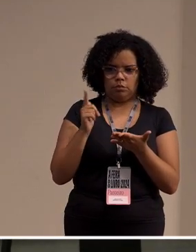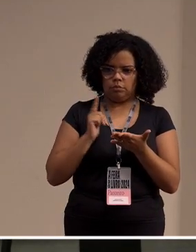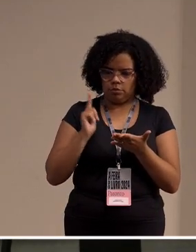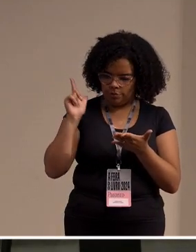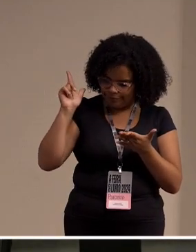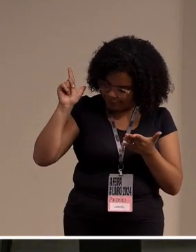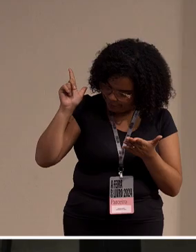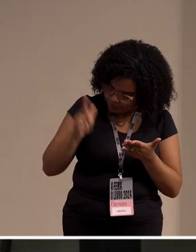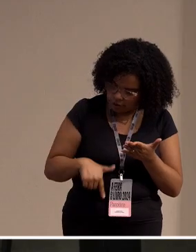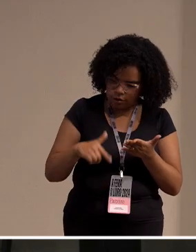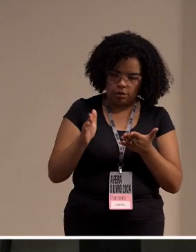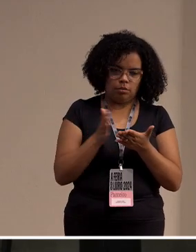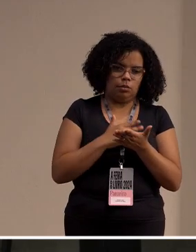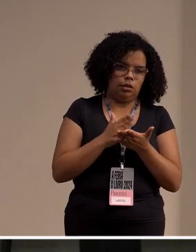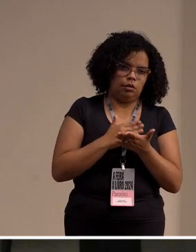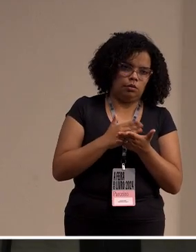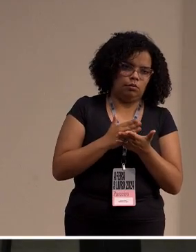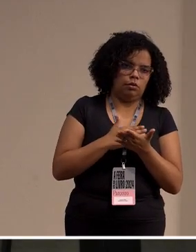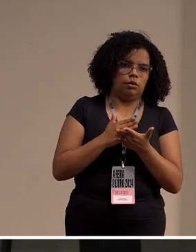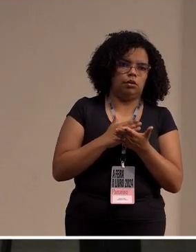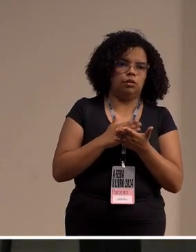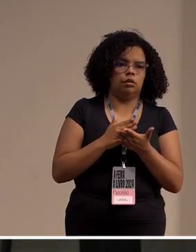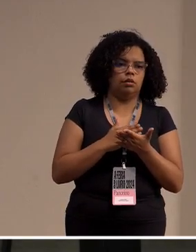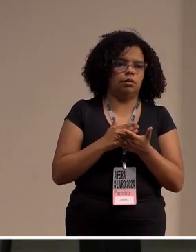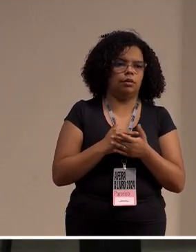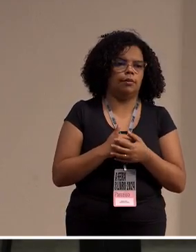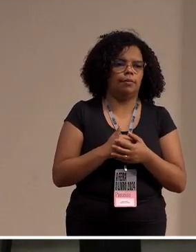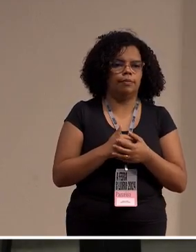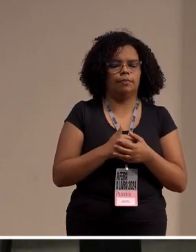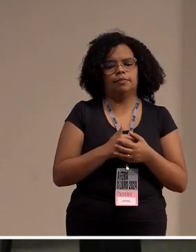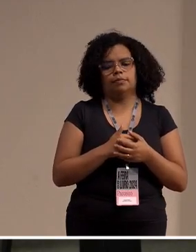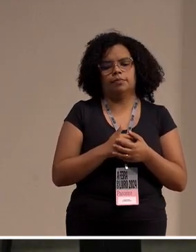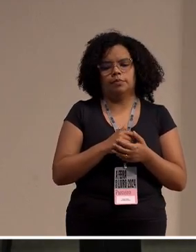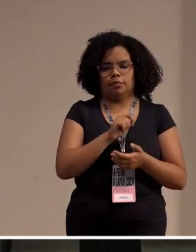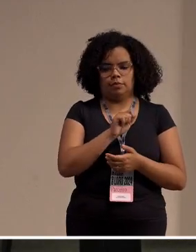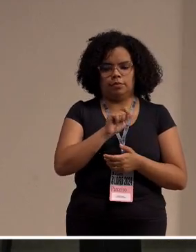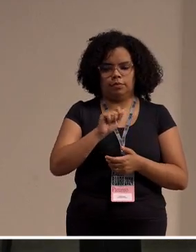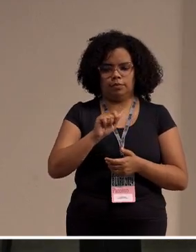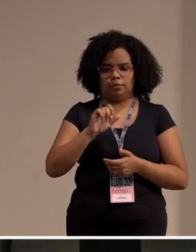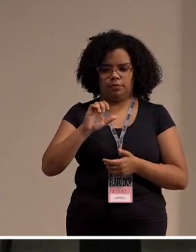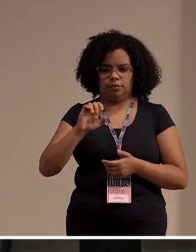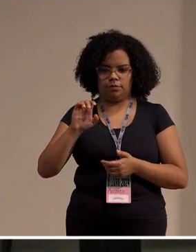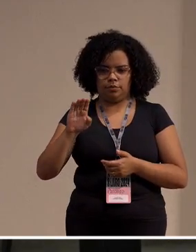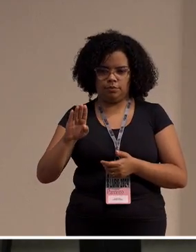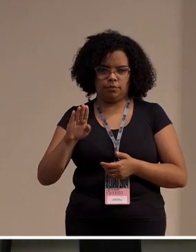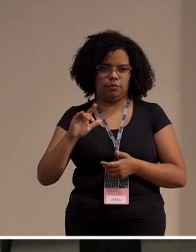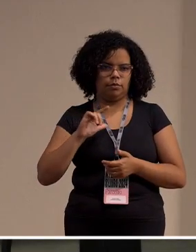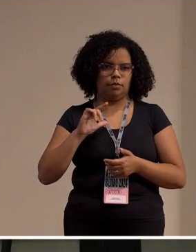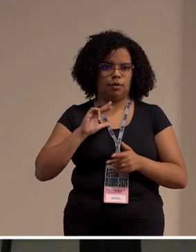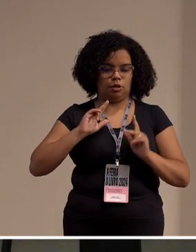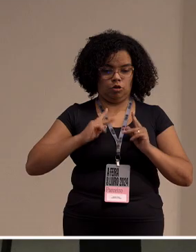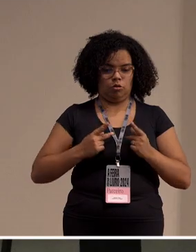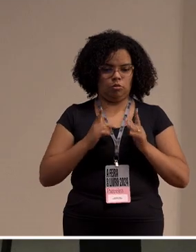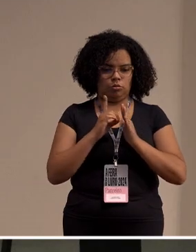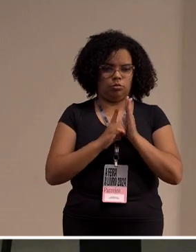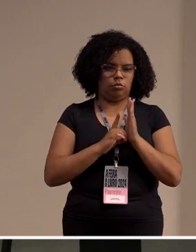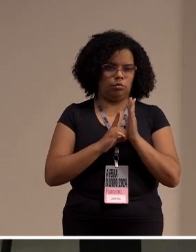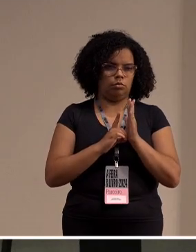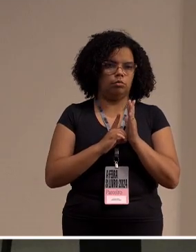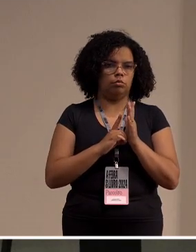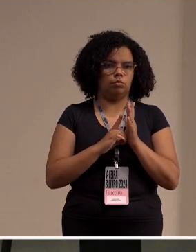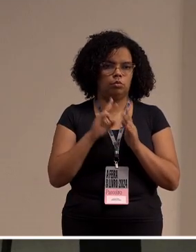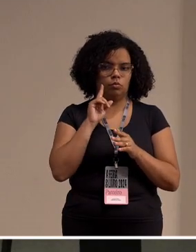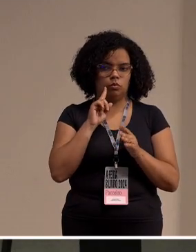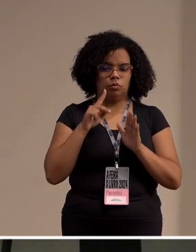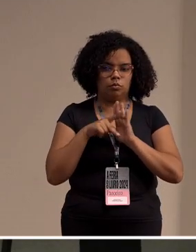revista da NAACP, que é a mais importante organização dedicada aos direitos humanos dos Estados Unidos. Hoje,